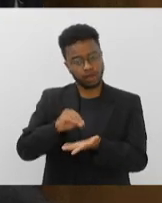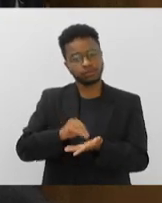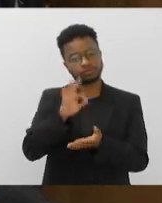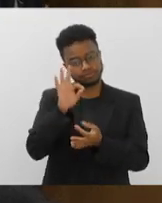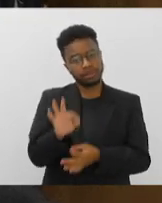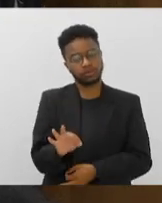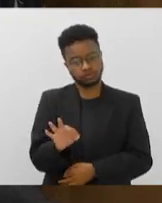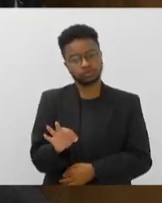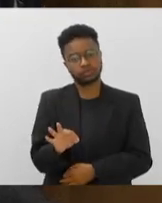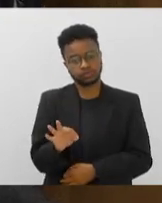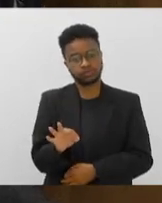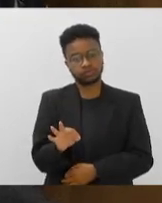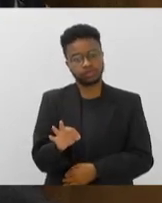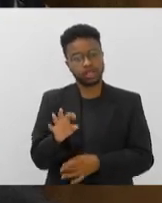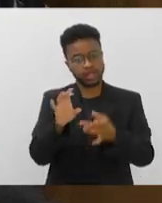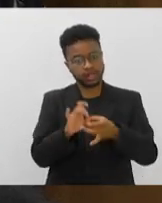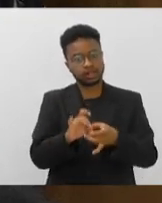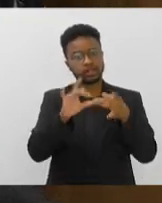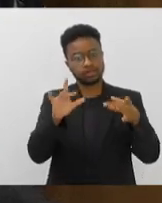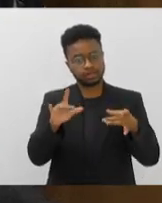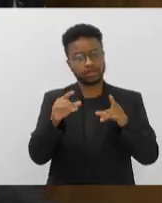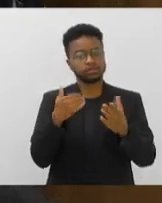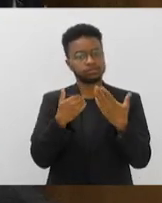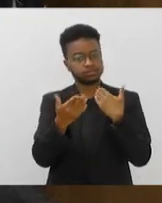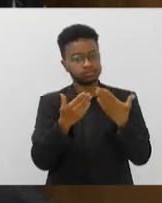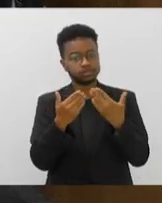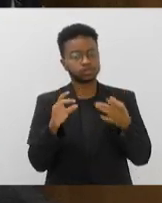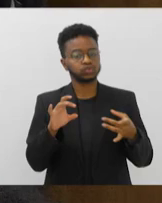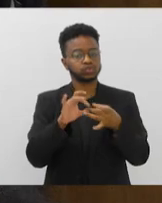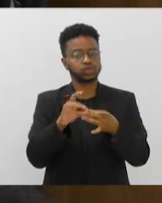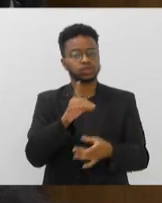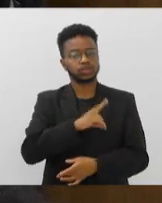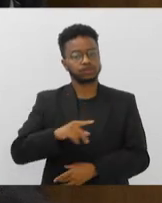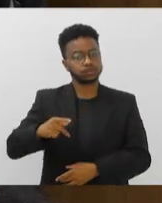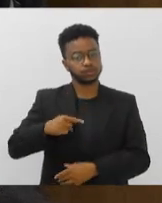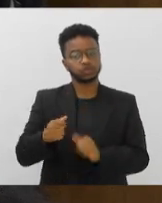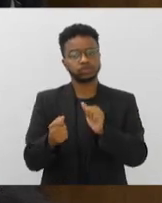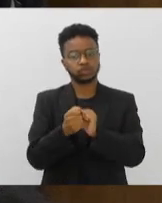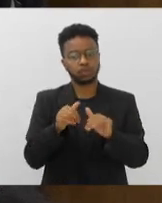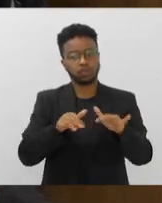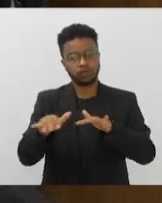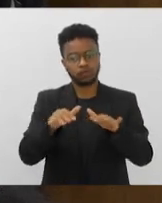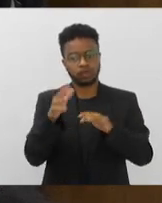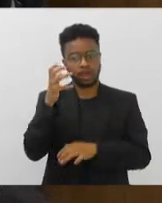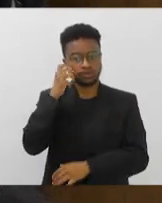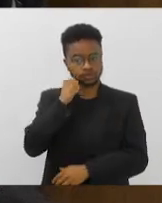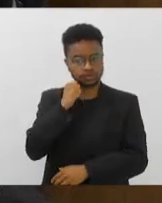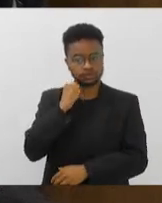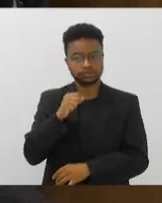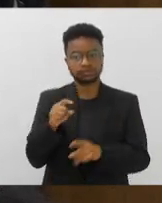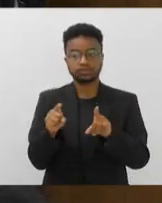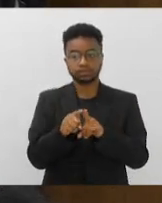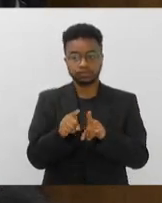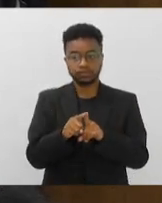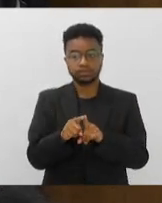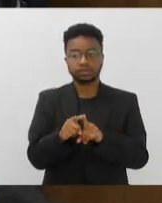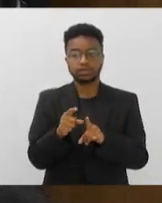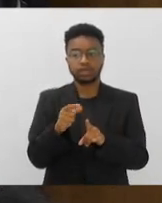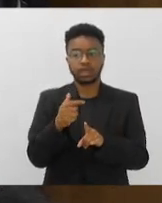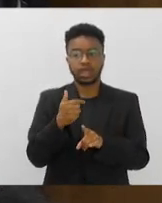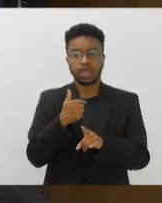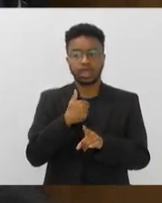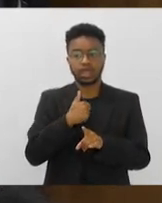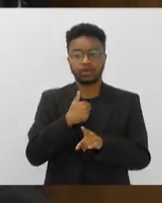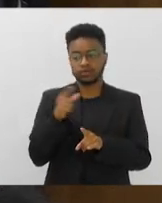flagrante de disponibilidade de diálogo da Defensoria Pública com os movimentos da adoção e eu faço um recorte da sua